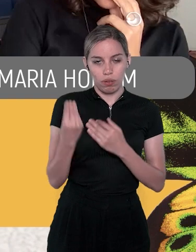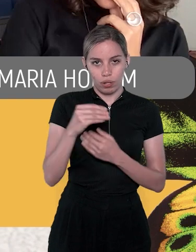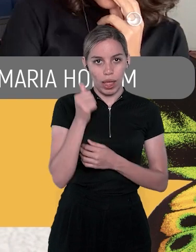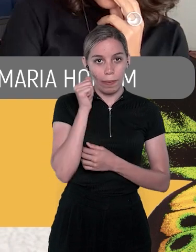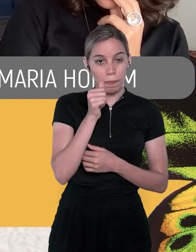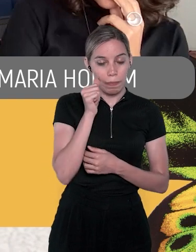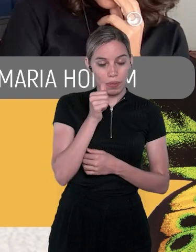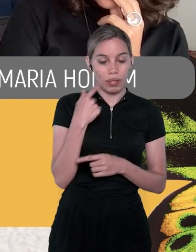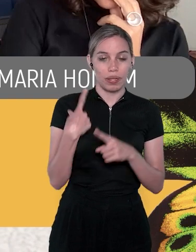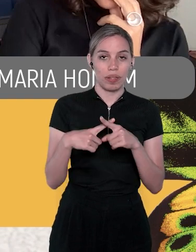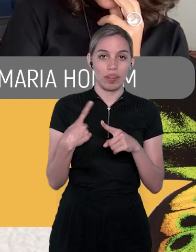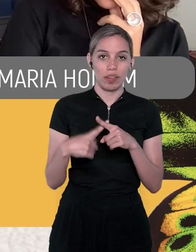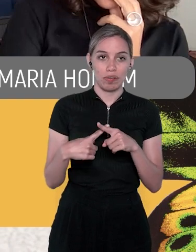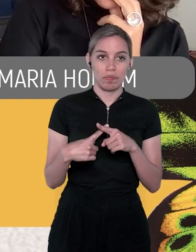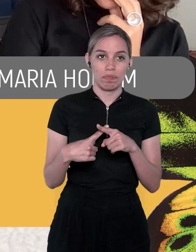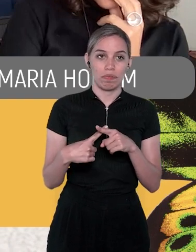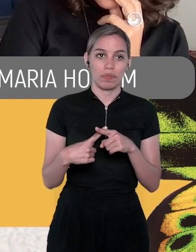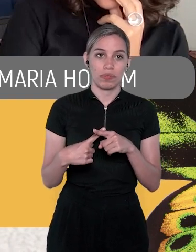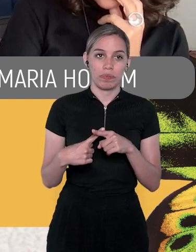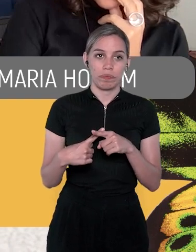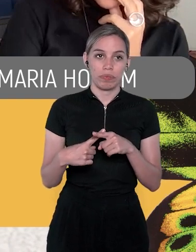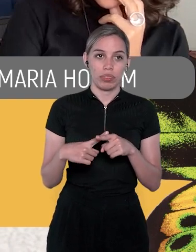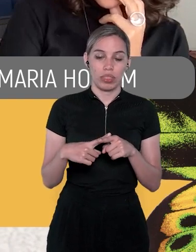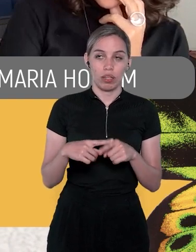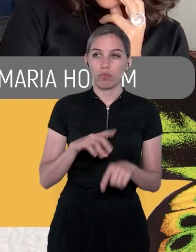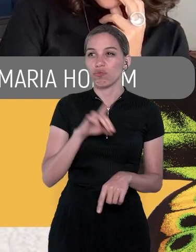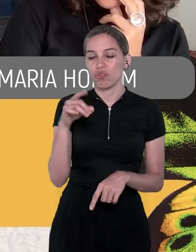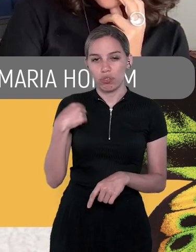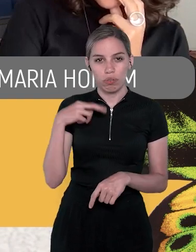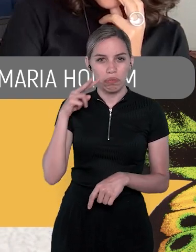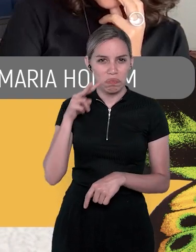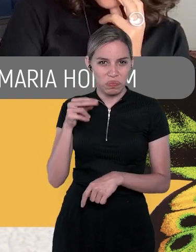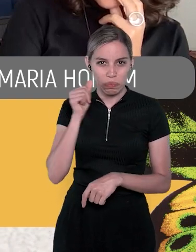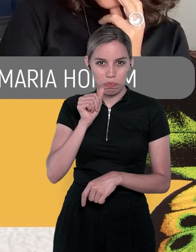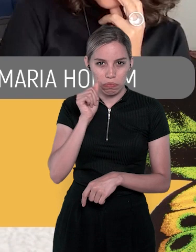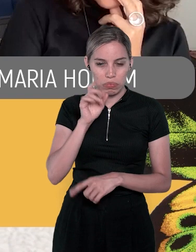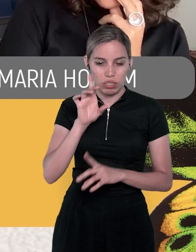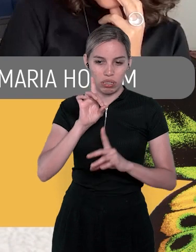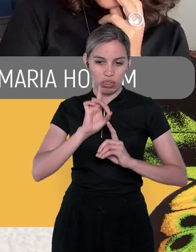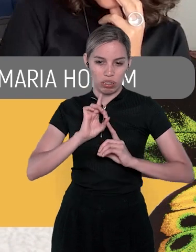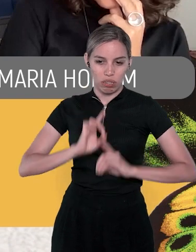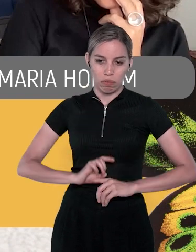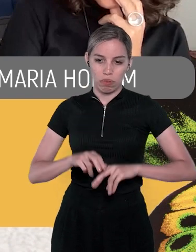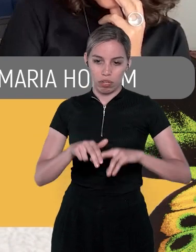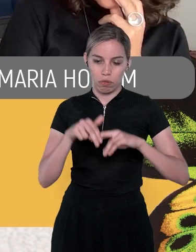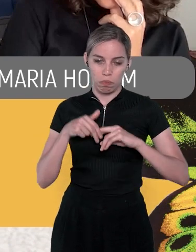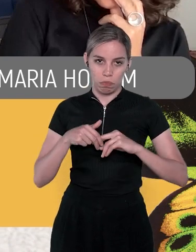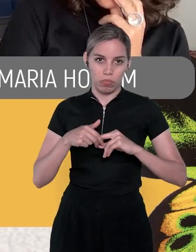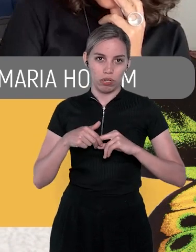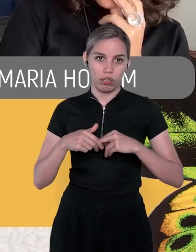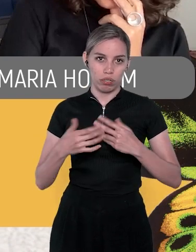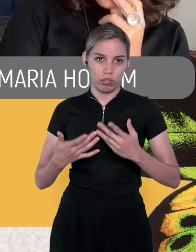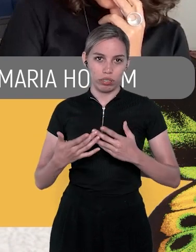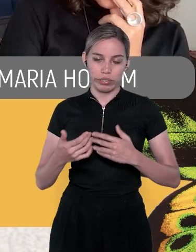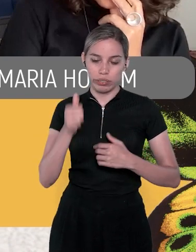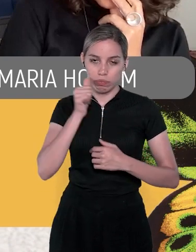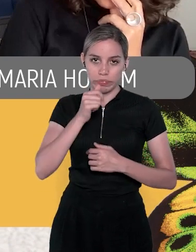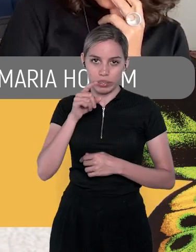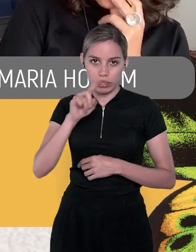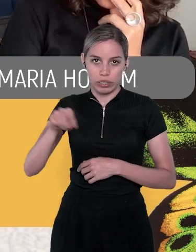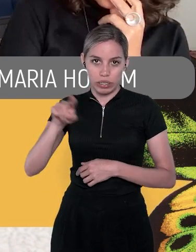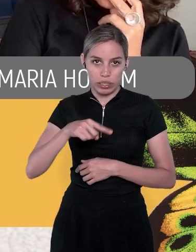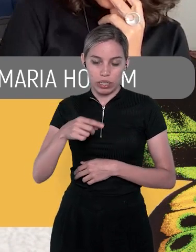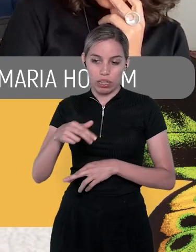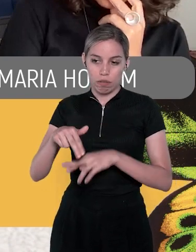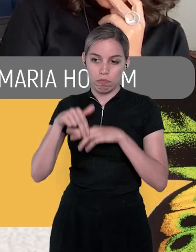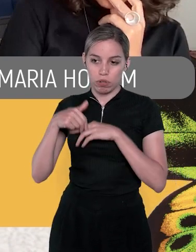na verdade, eu vi uma adolescente deprimida por causa daquilo, por ter sido cancelada